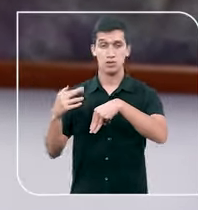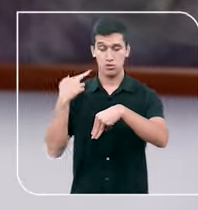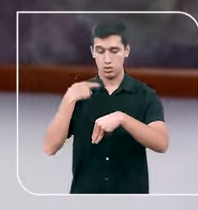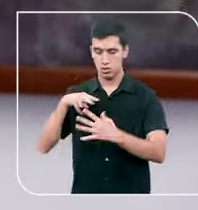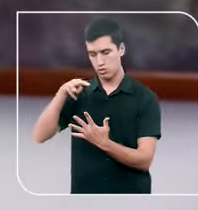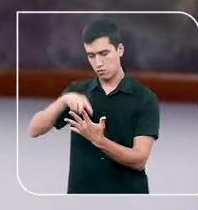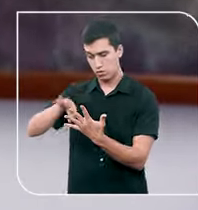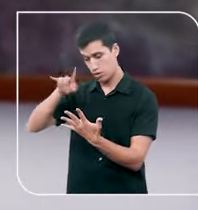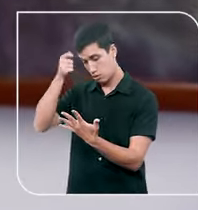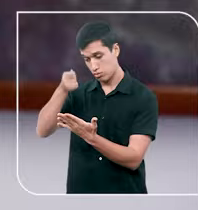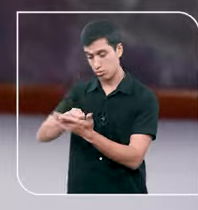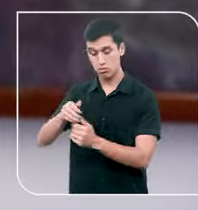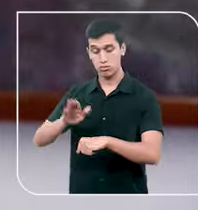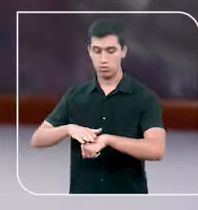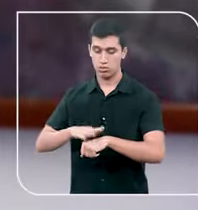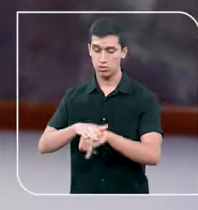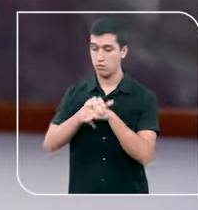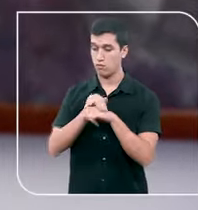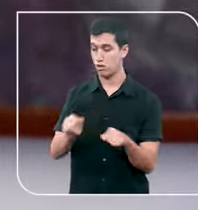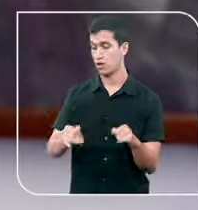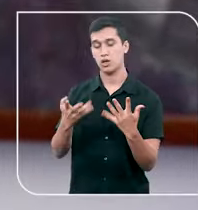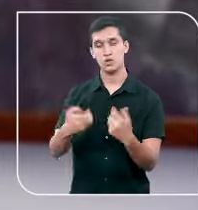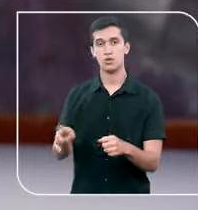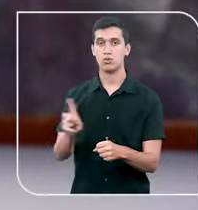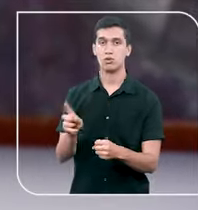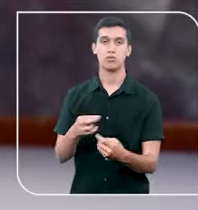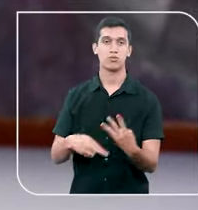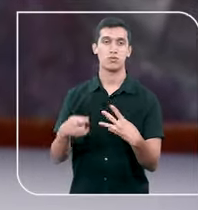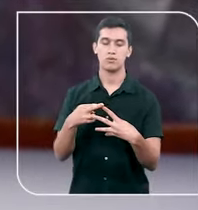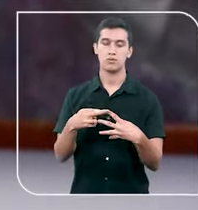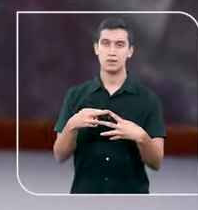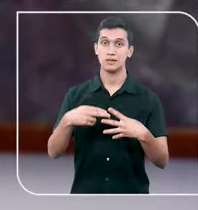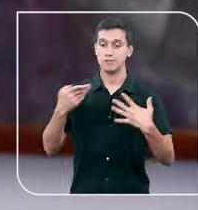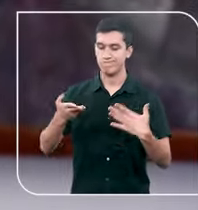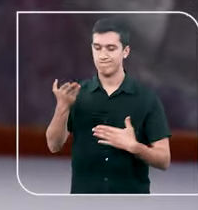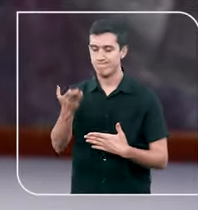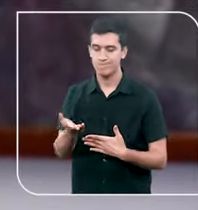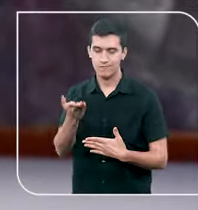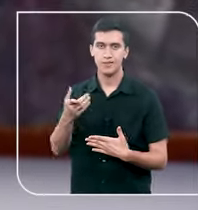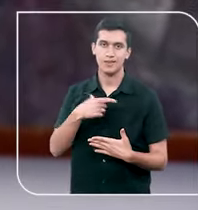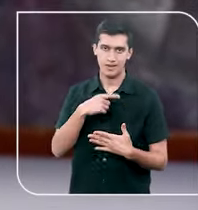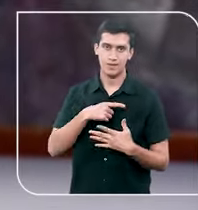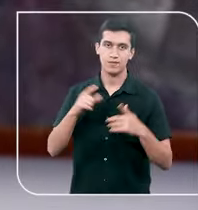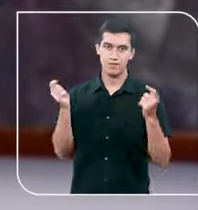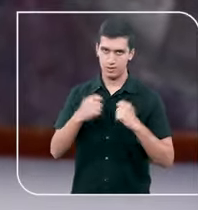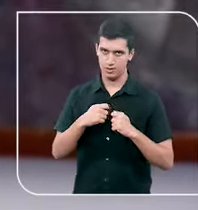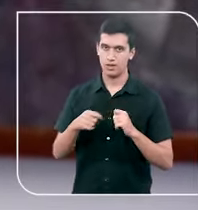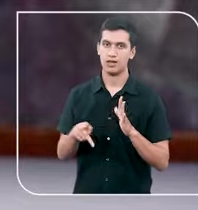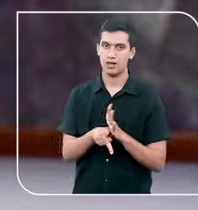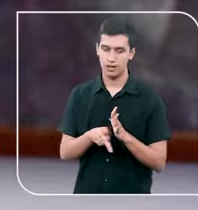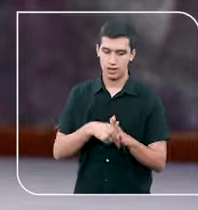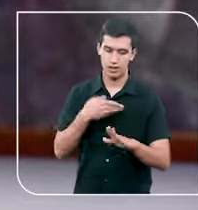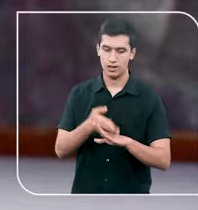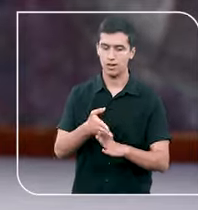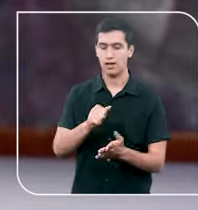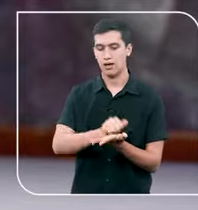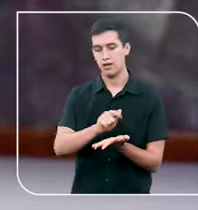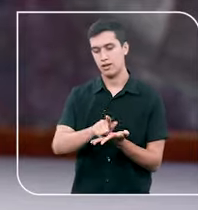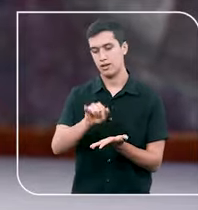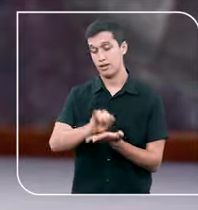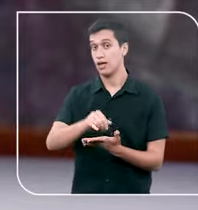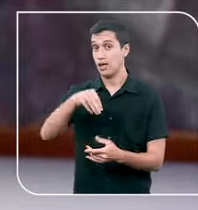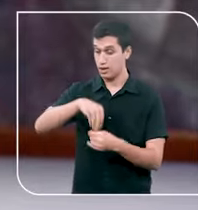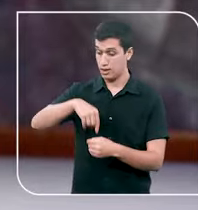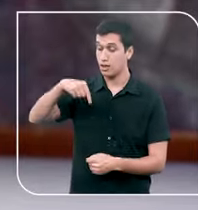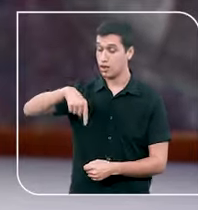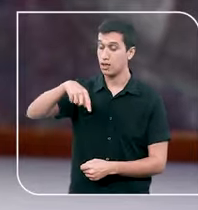em decisão monocrática, não conheceu do recurso. Nesse momento é que cabe o recurso de agravo interno aqui no âmbito do